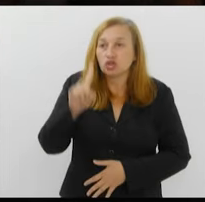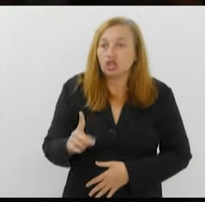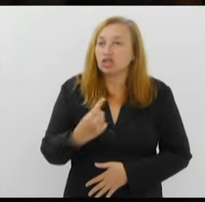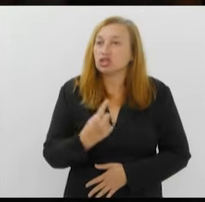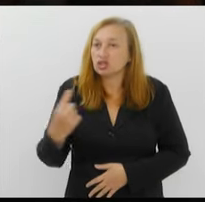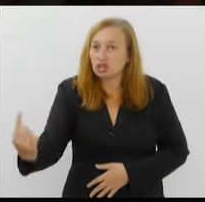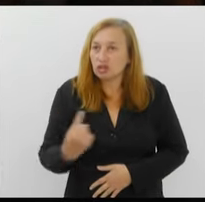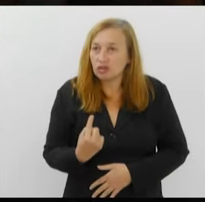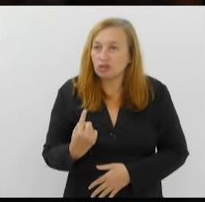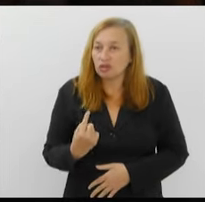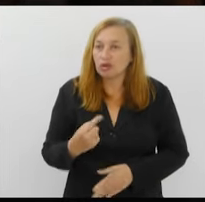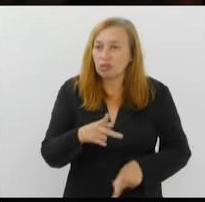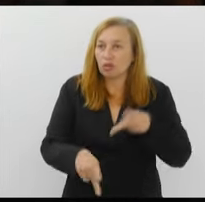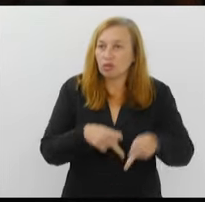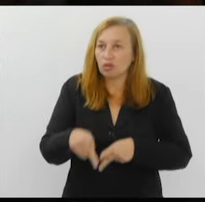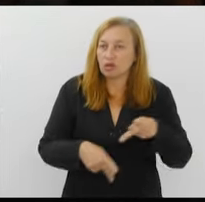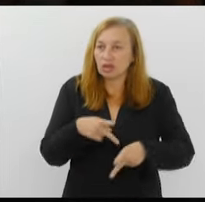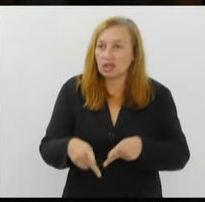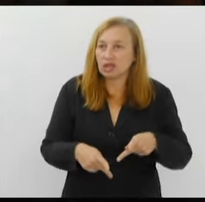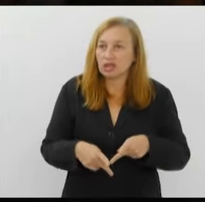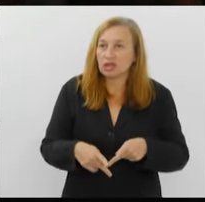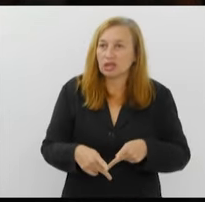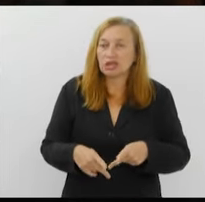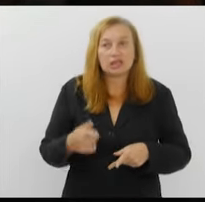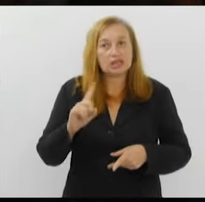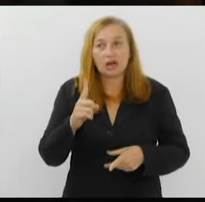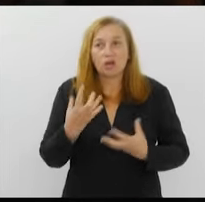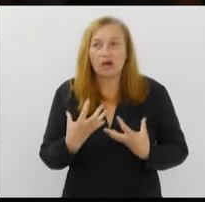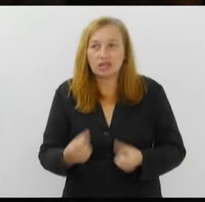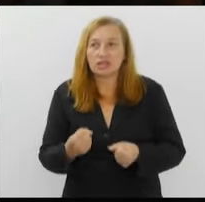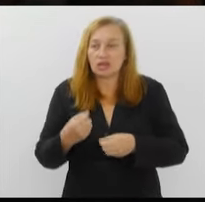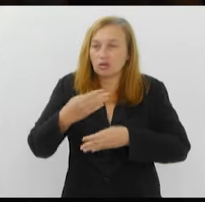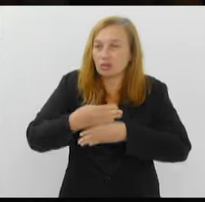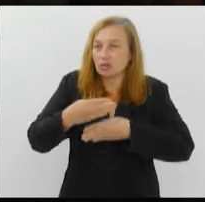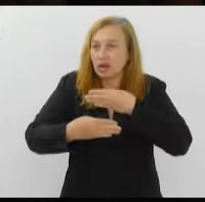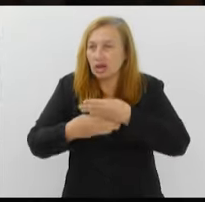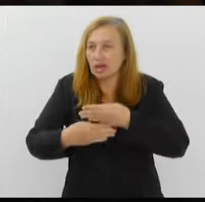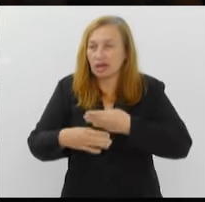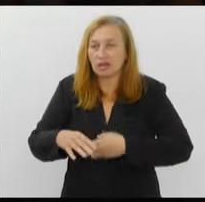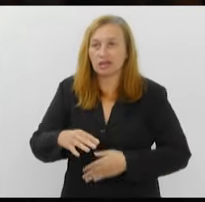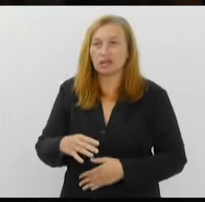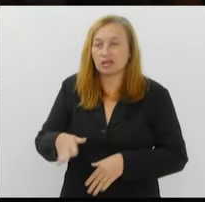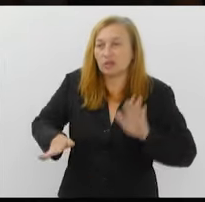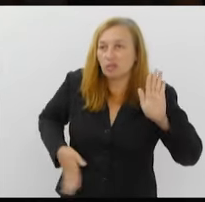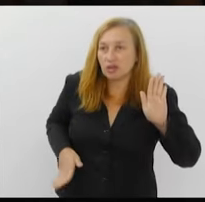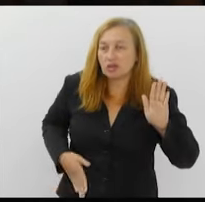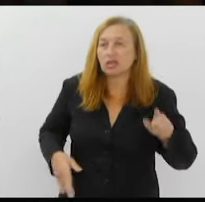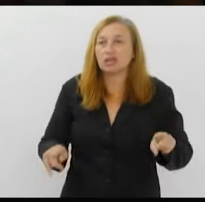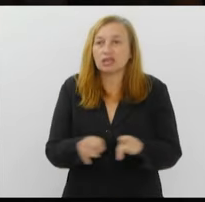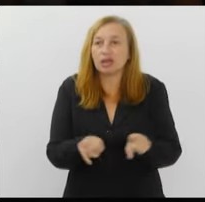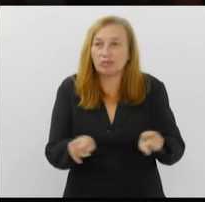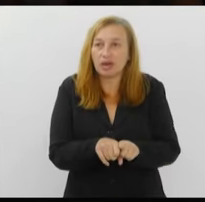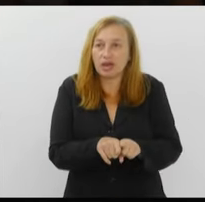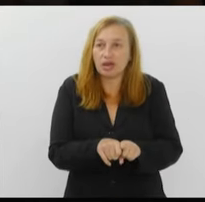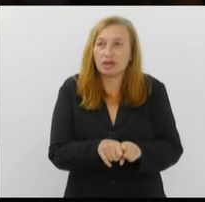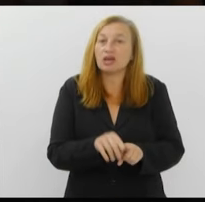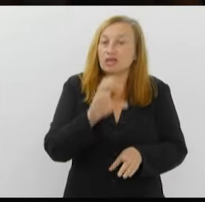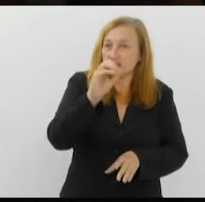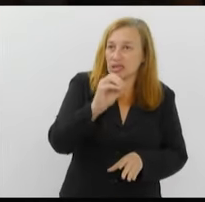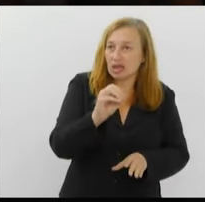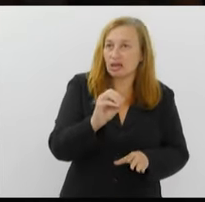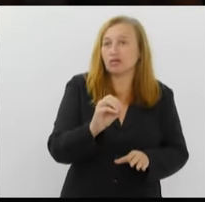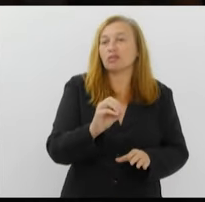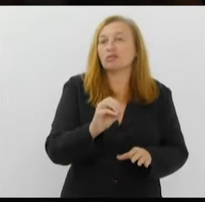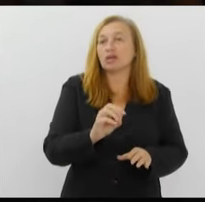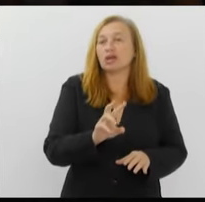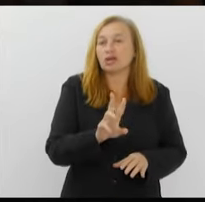vir. Tolerância zero para a barricada. E daqui a pouco vai ter o tolerância zero para o tal do crack.